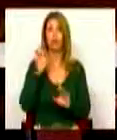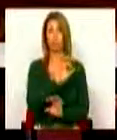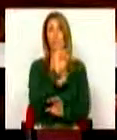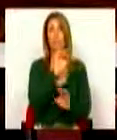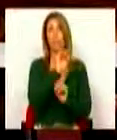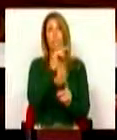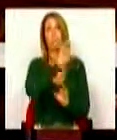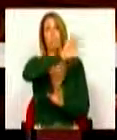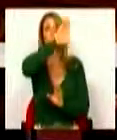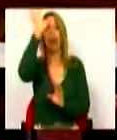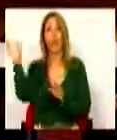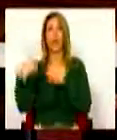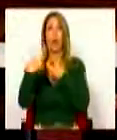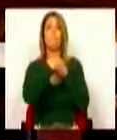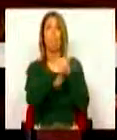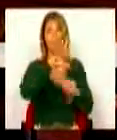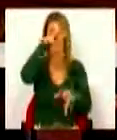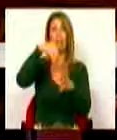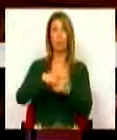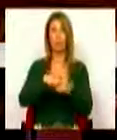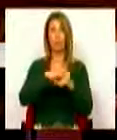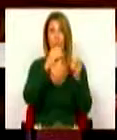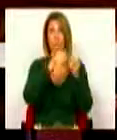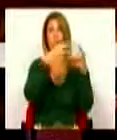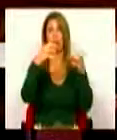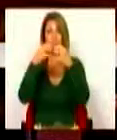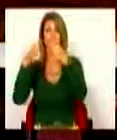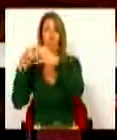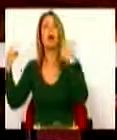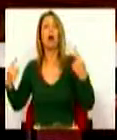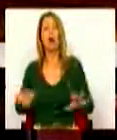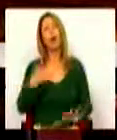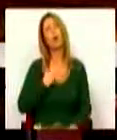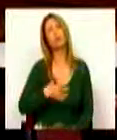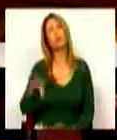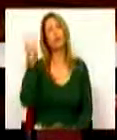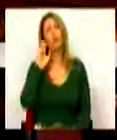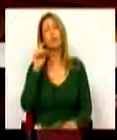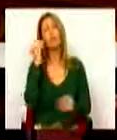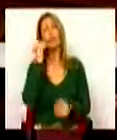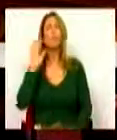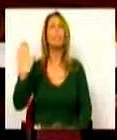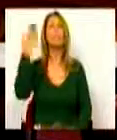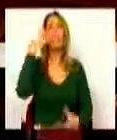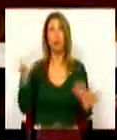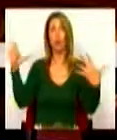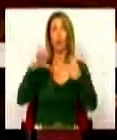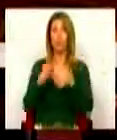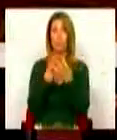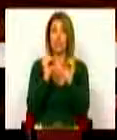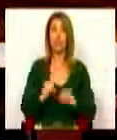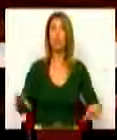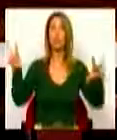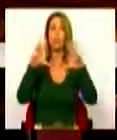Estados-membros, gostava de o ouvir sobre a forma como a prioridade da convergência em matéria de inovação tem progredido